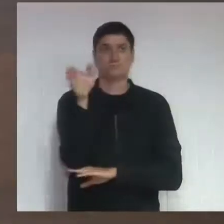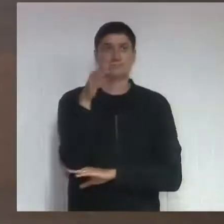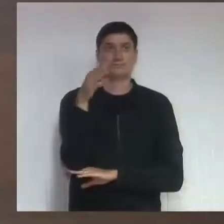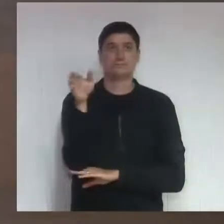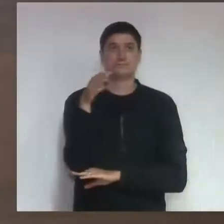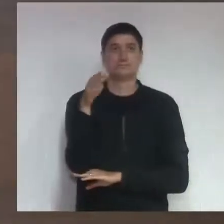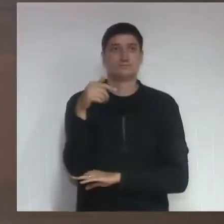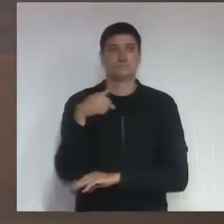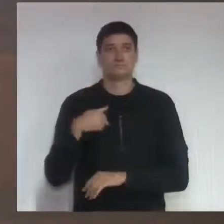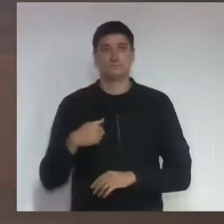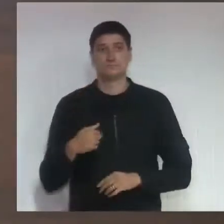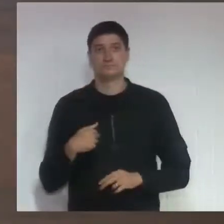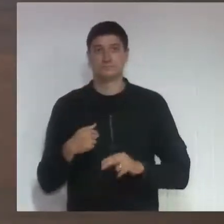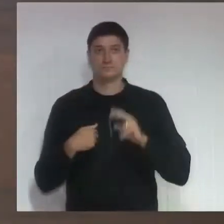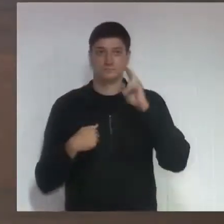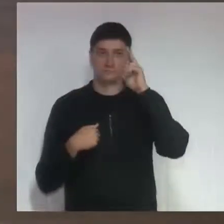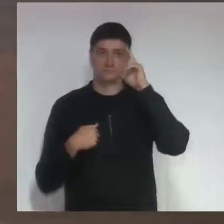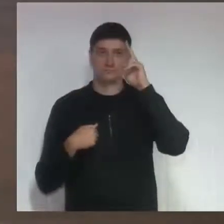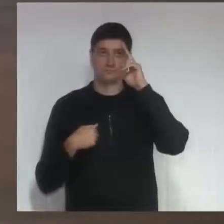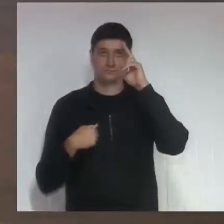me faz